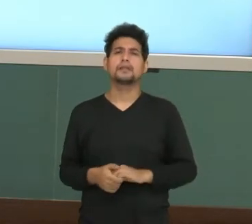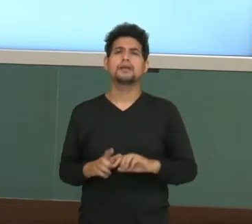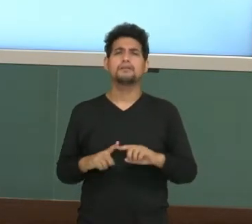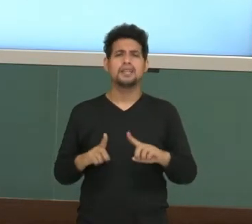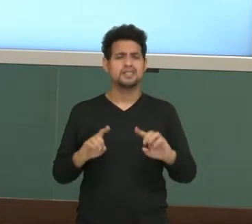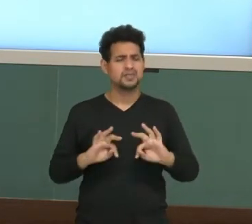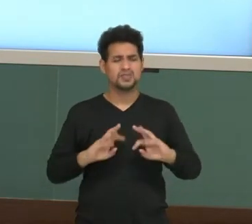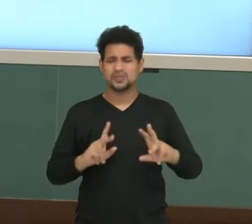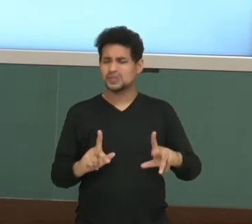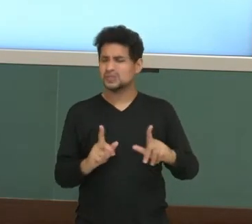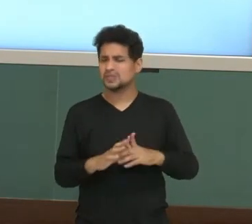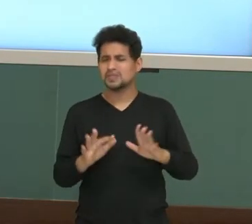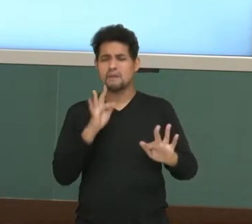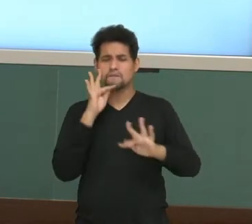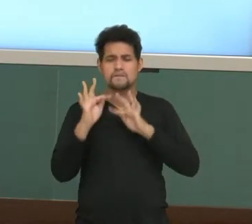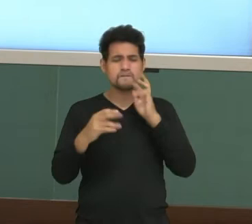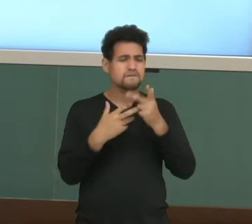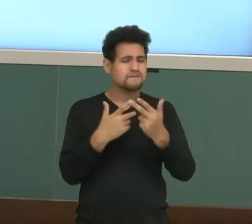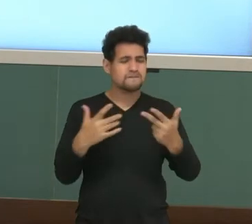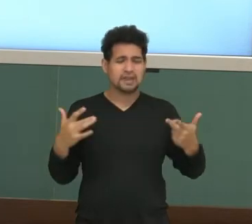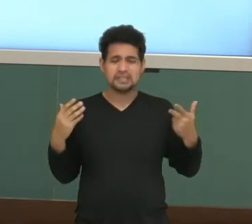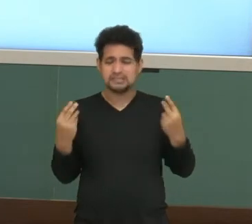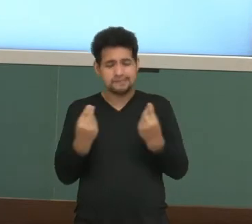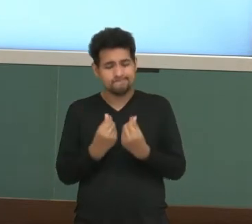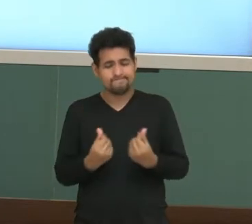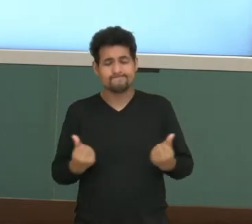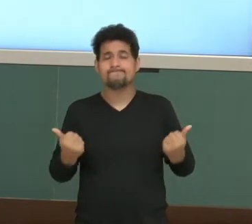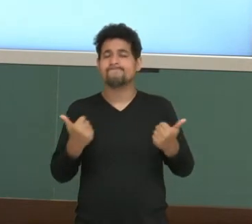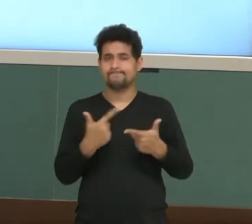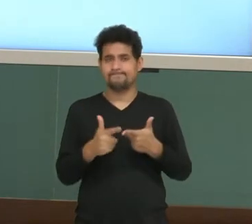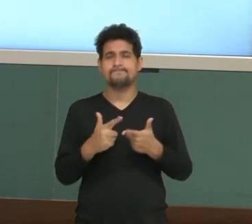a biodiversidade ali também acabou sendo